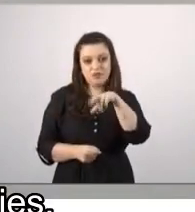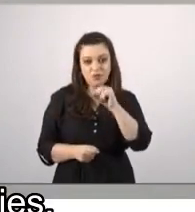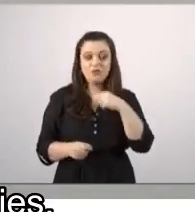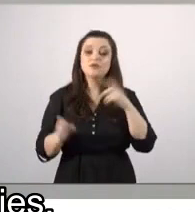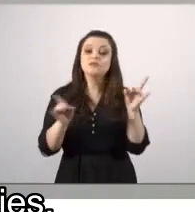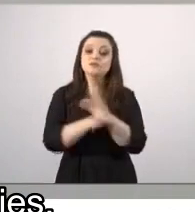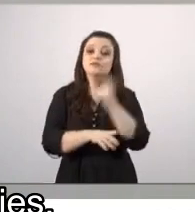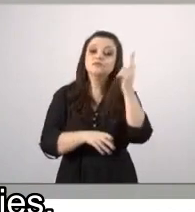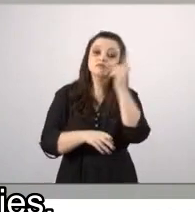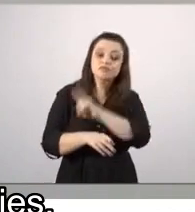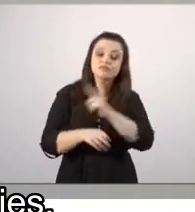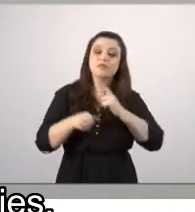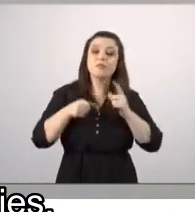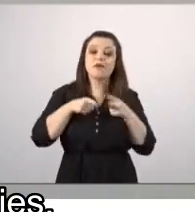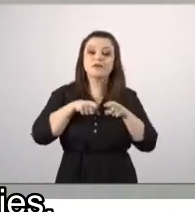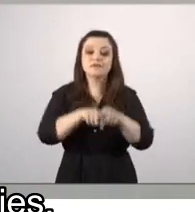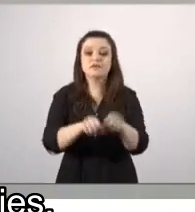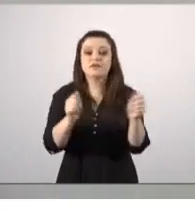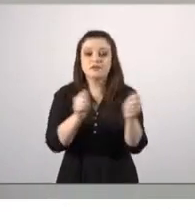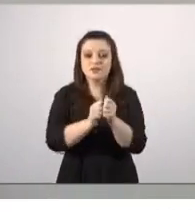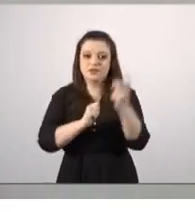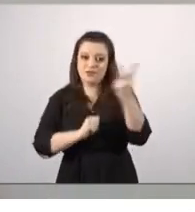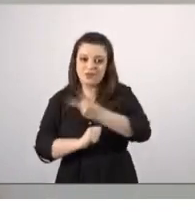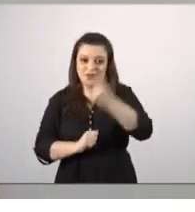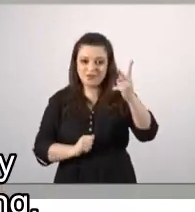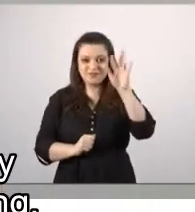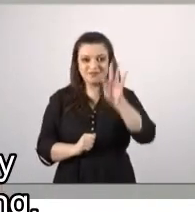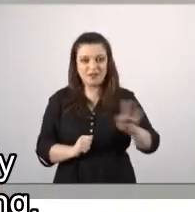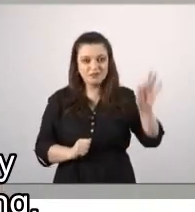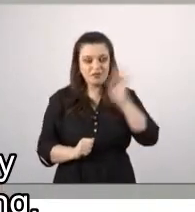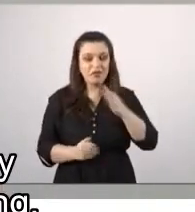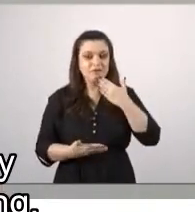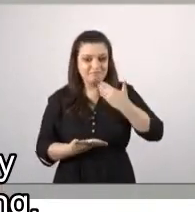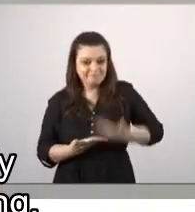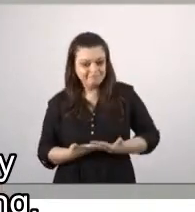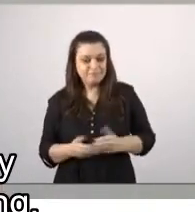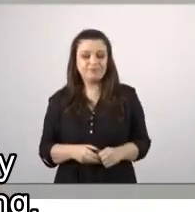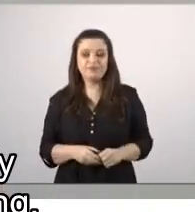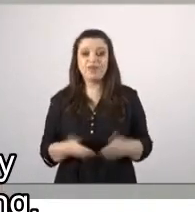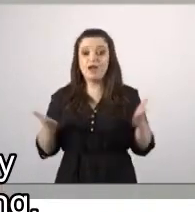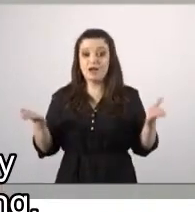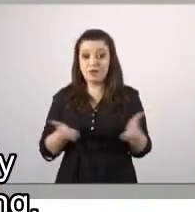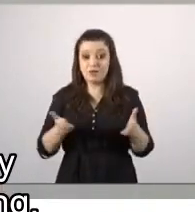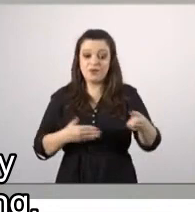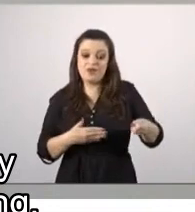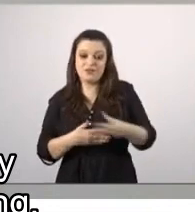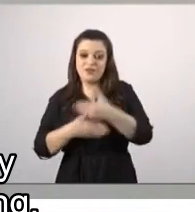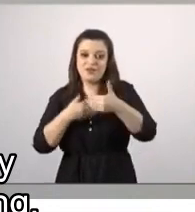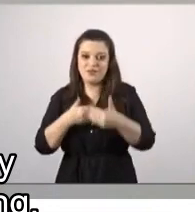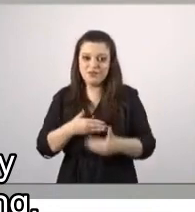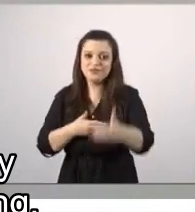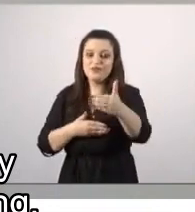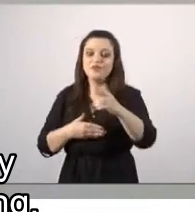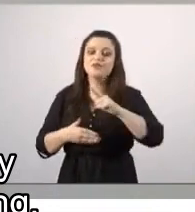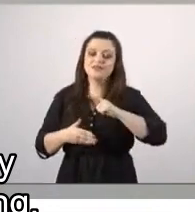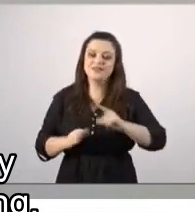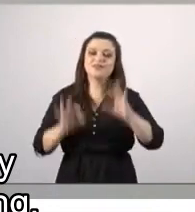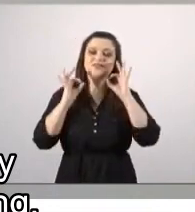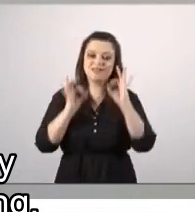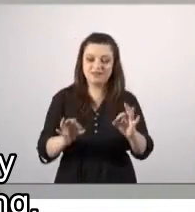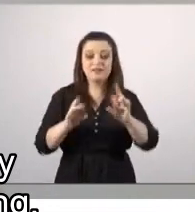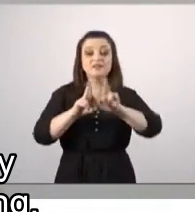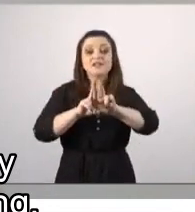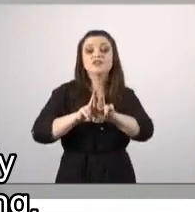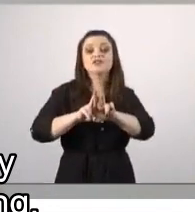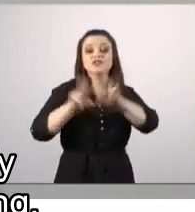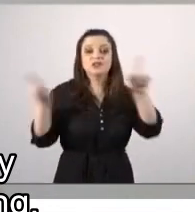maravilhosa entre duas universidades tão exemplares. Essa nova fase que vamos enfrentar, com certeza será completamente